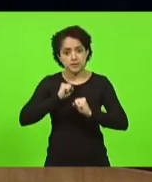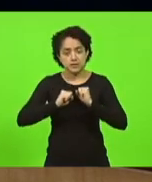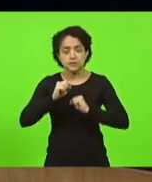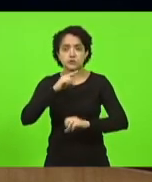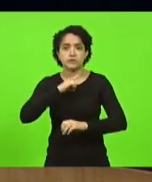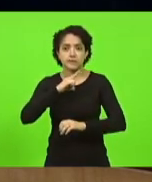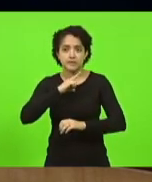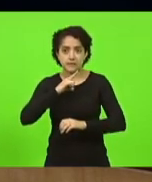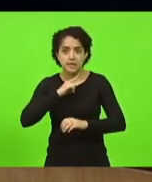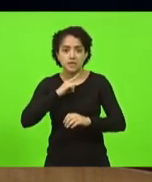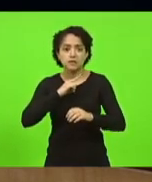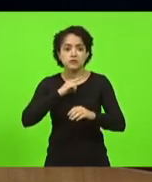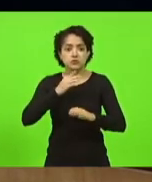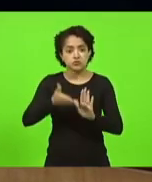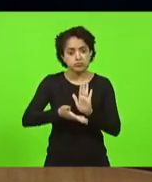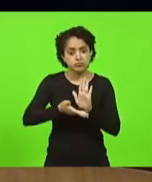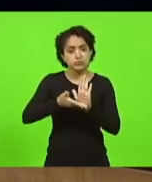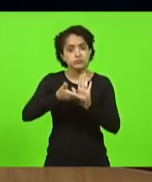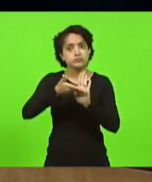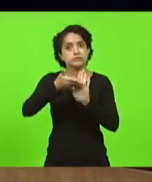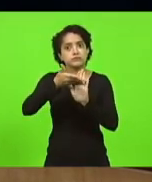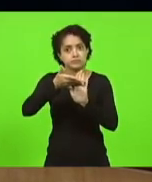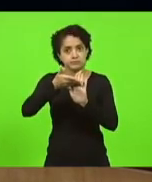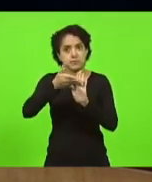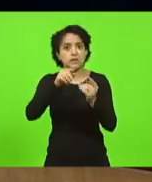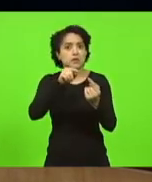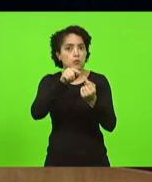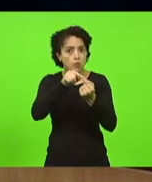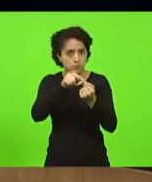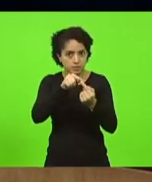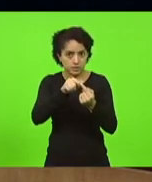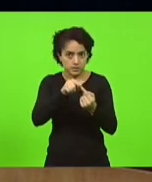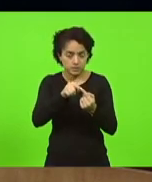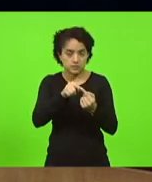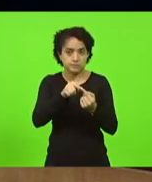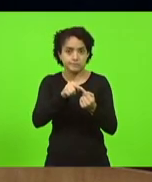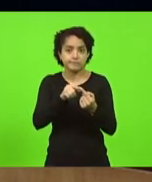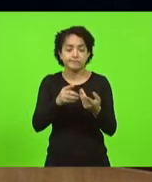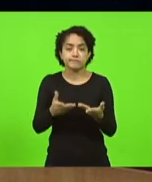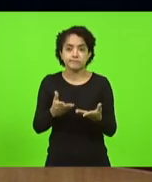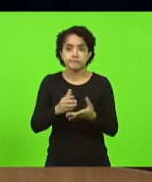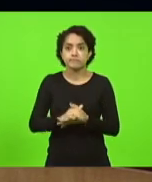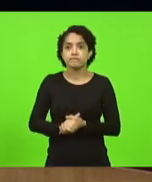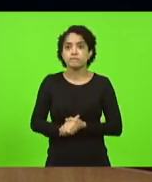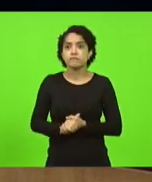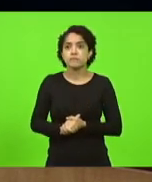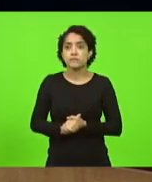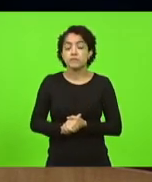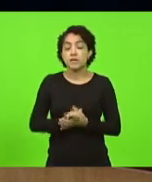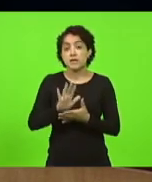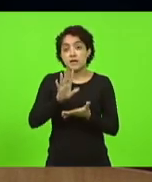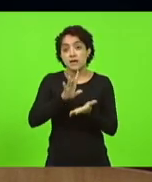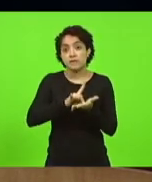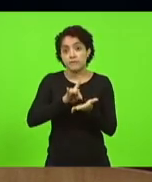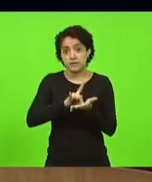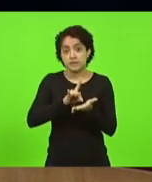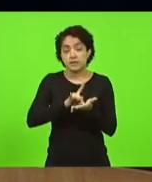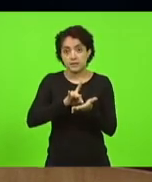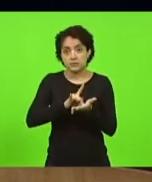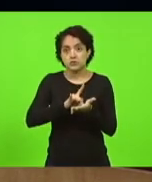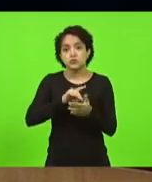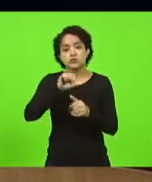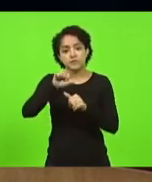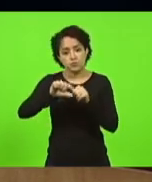de um reajuste mais condizente com a necessidade da categoria. É bem verdade que já houve uma alteração